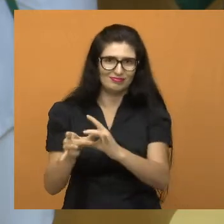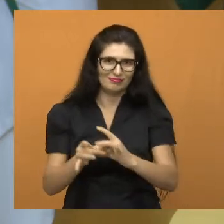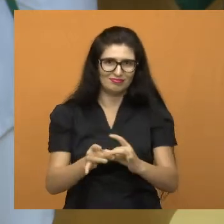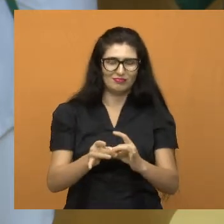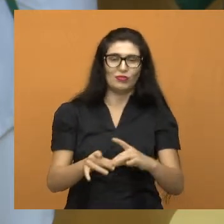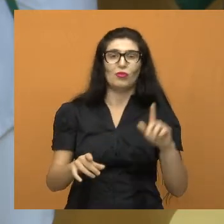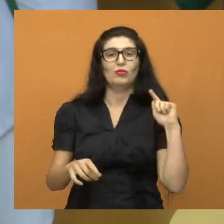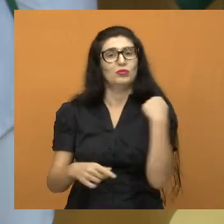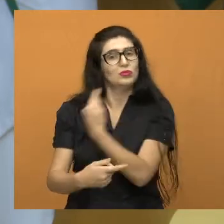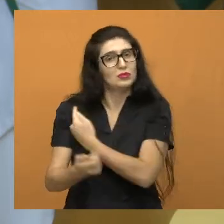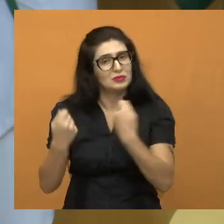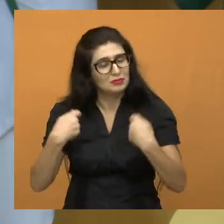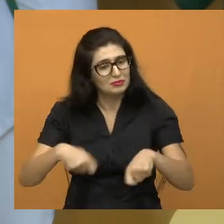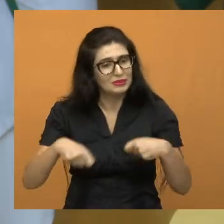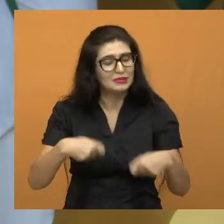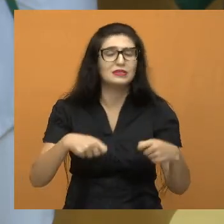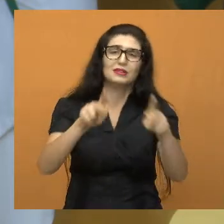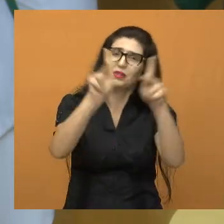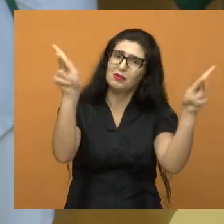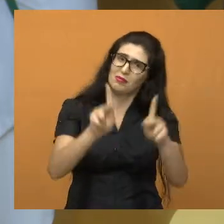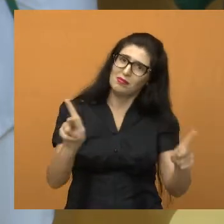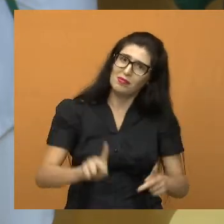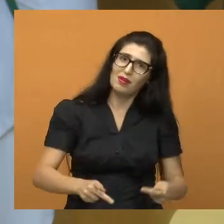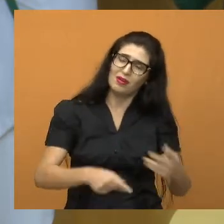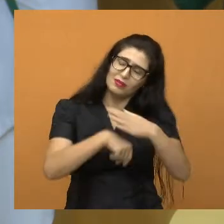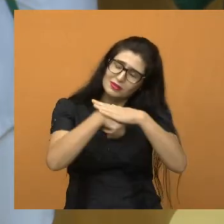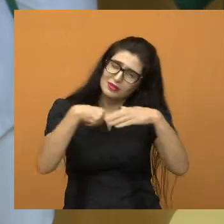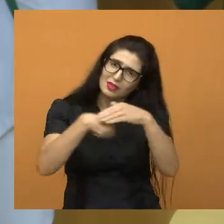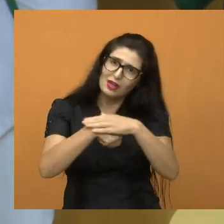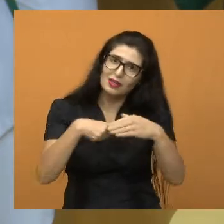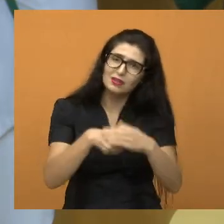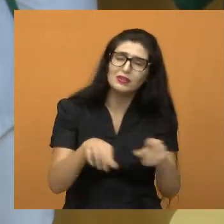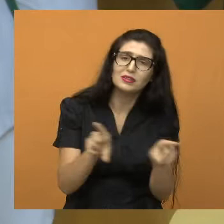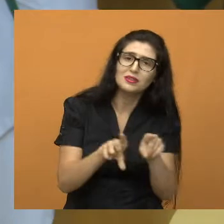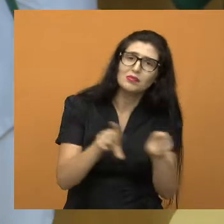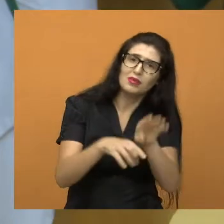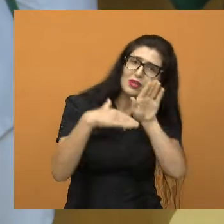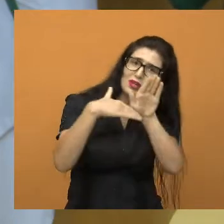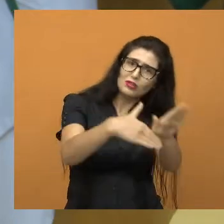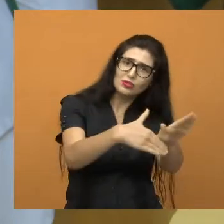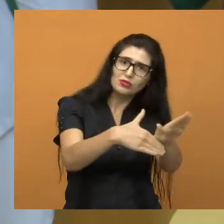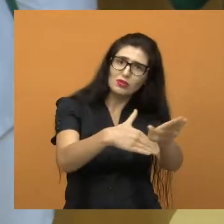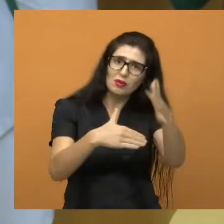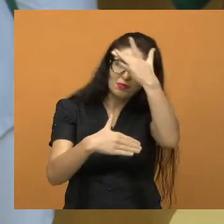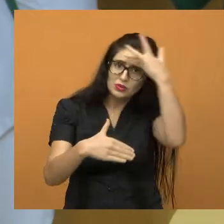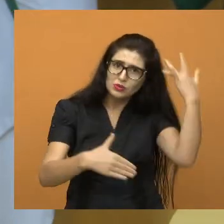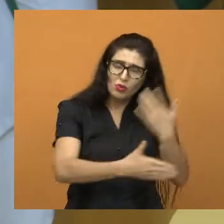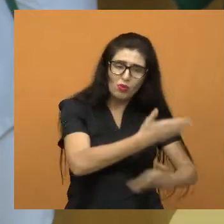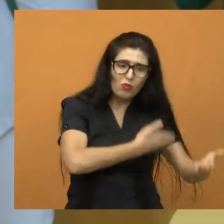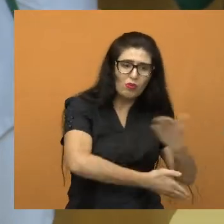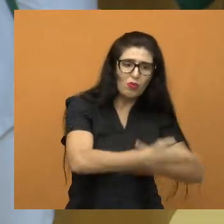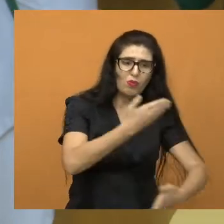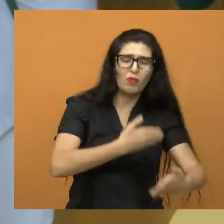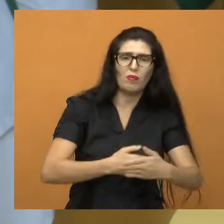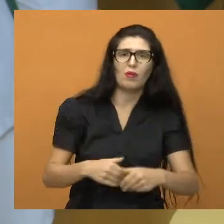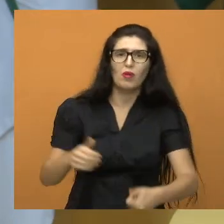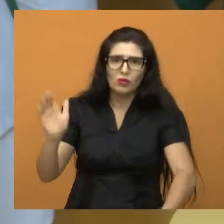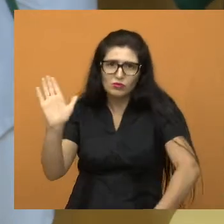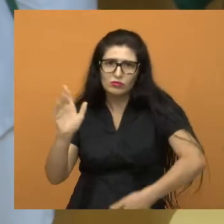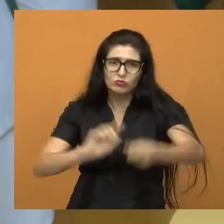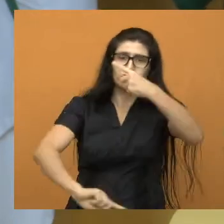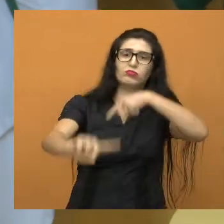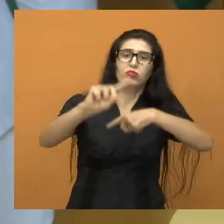sermos construtores da paz e gestores da fraternidade. Superar a violência é tarefa